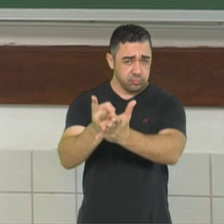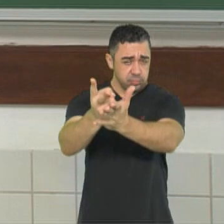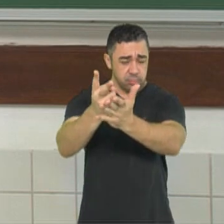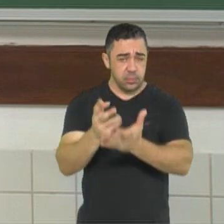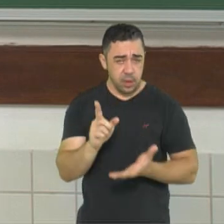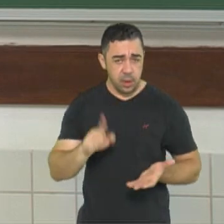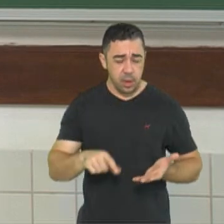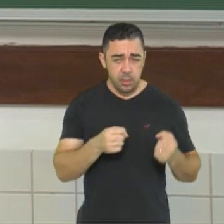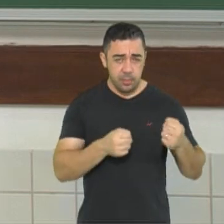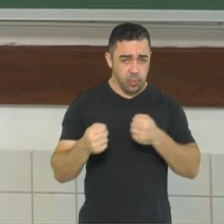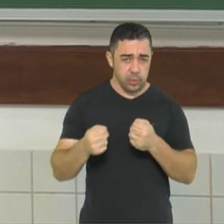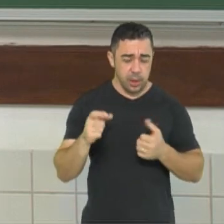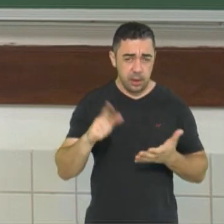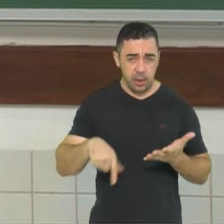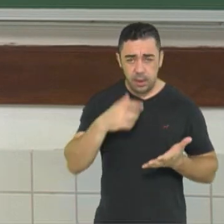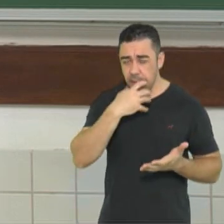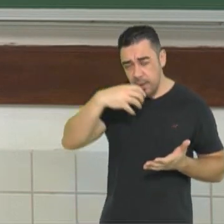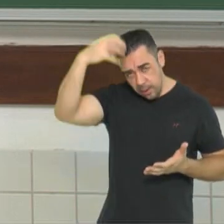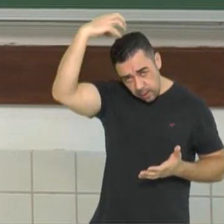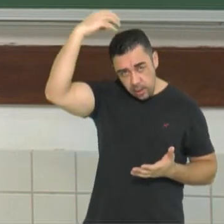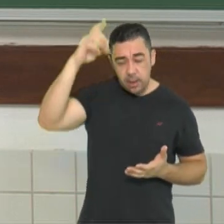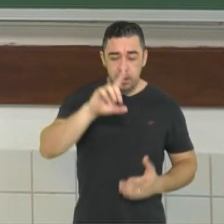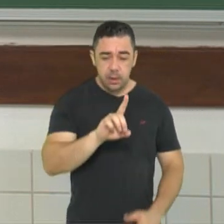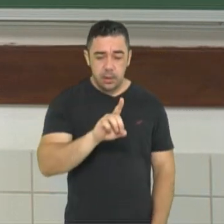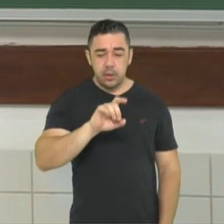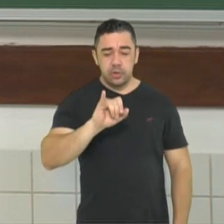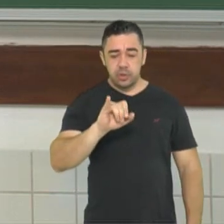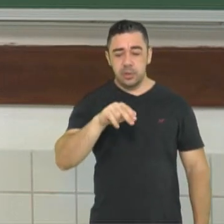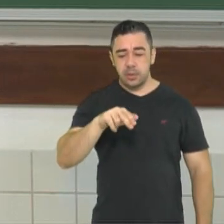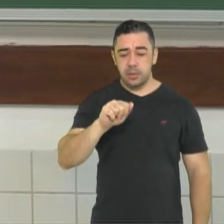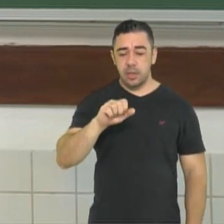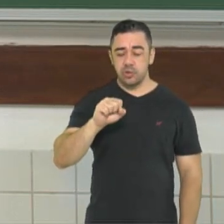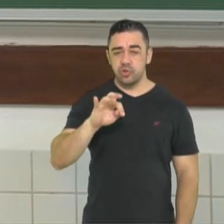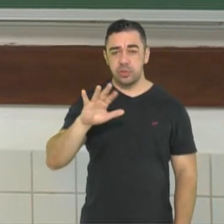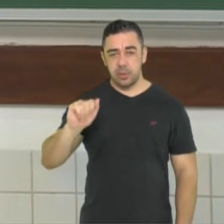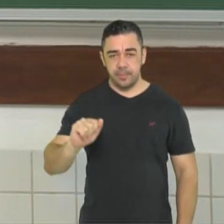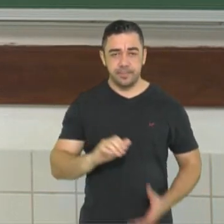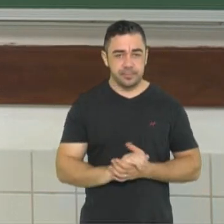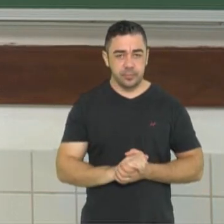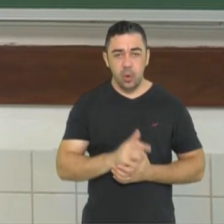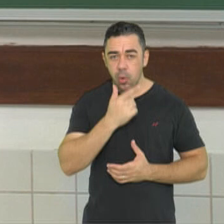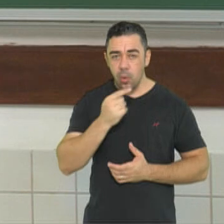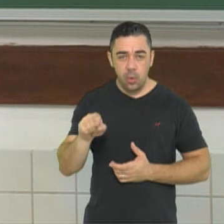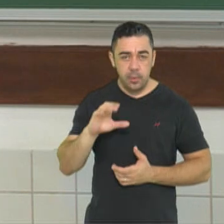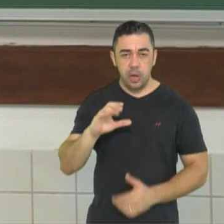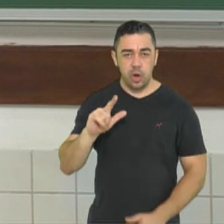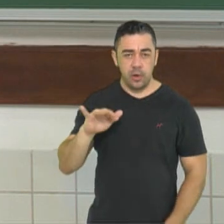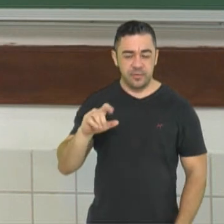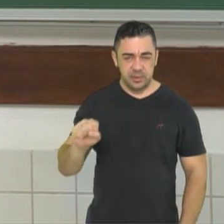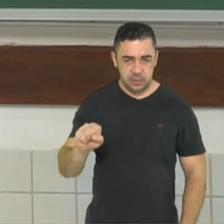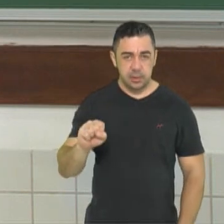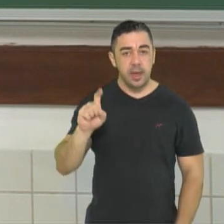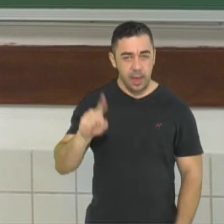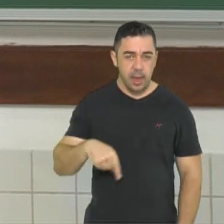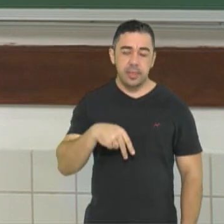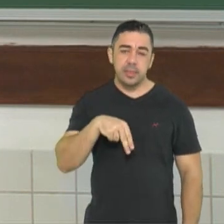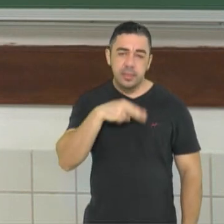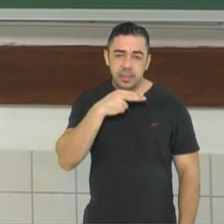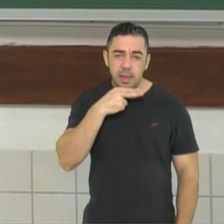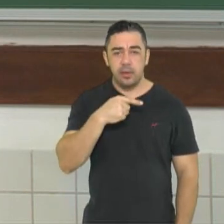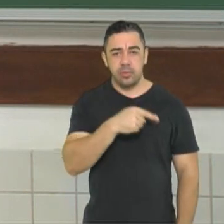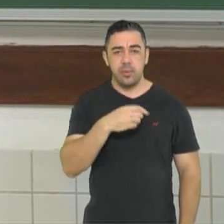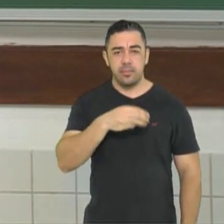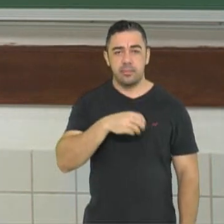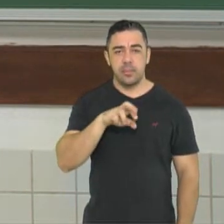poder de uma família, nós utilizamos o termo de dinastia. Inclusive o Clóvis, que acredita sim que tenha sido neto de